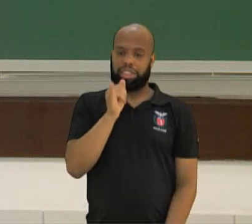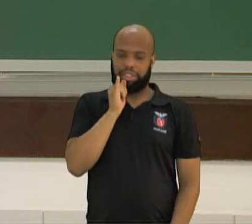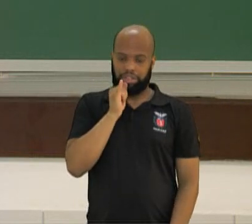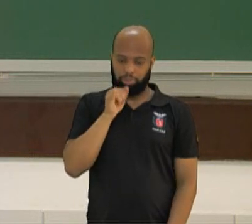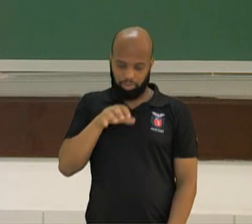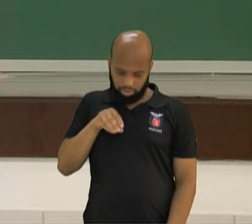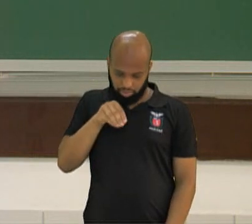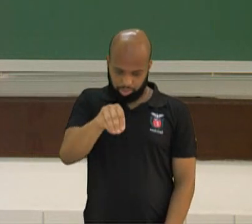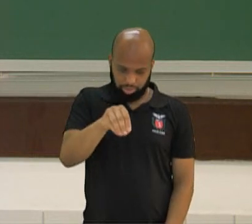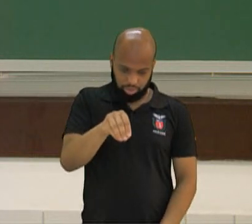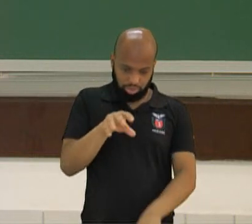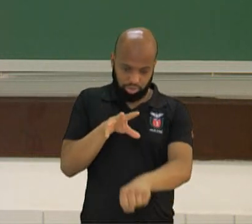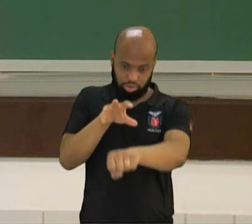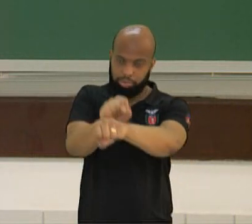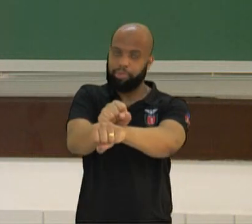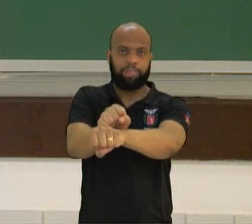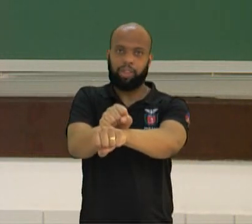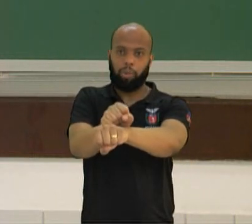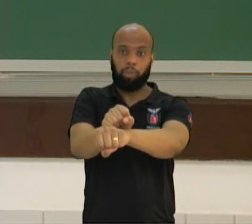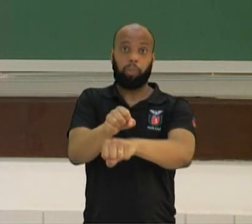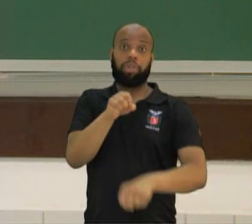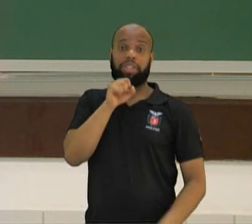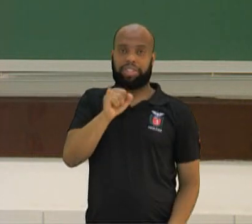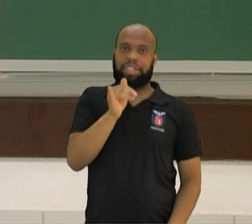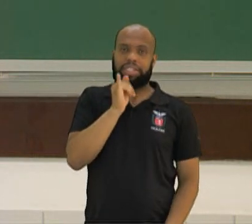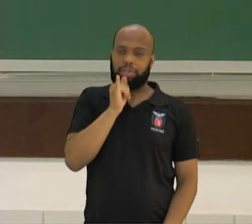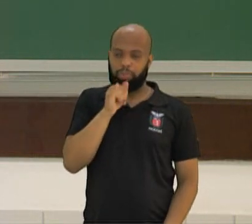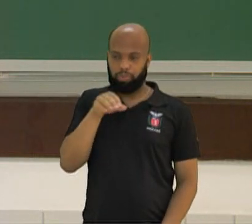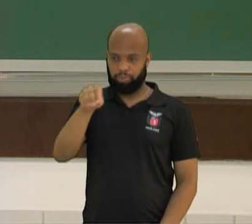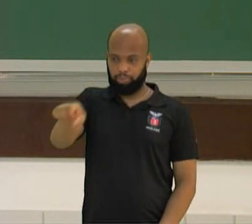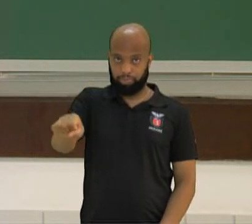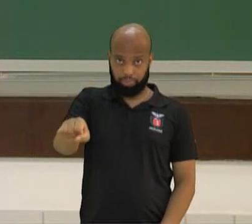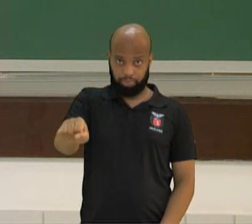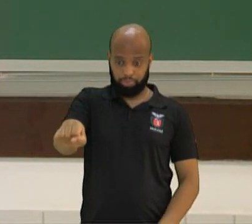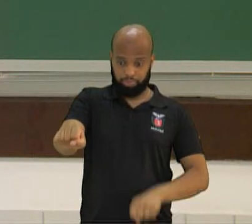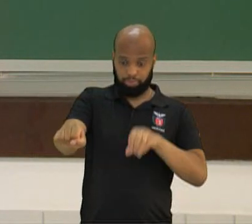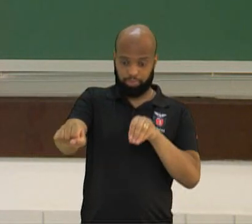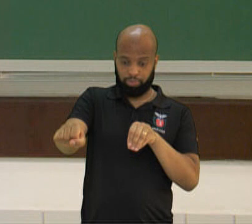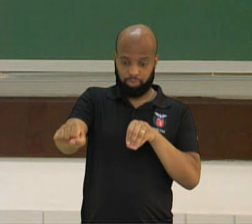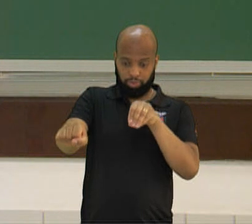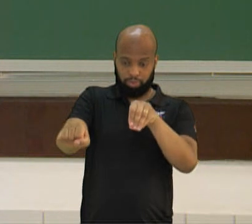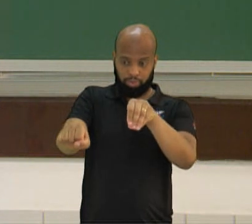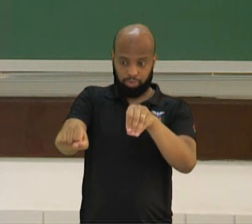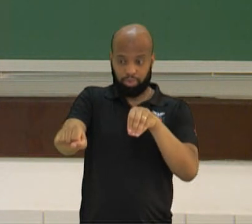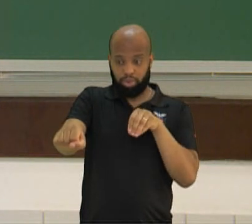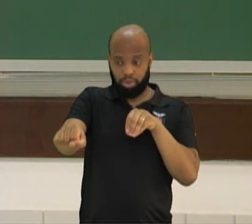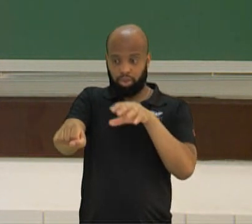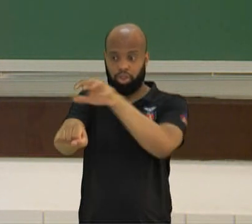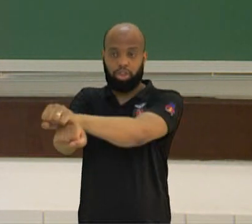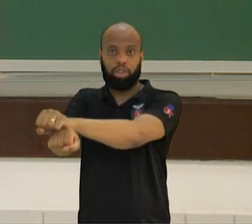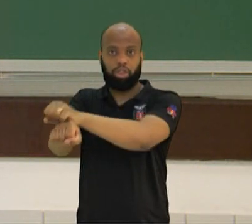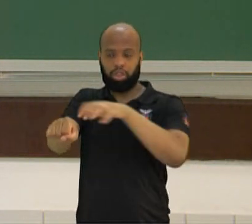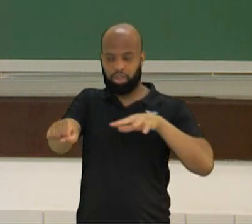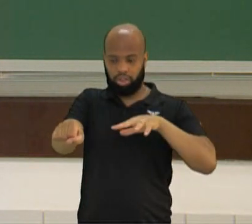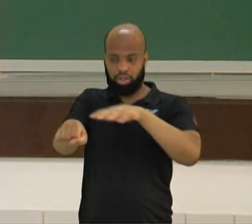frente, uma casa de cada vez, ele não captura as peças andando para frente, se movimentando para